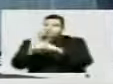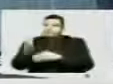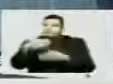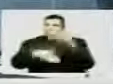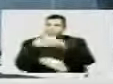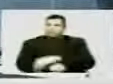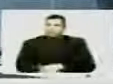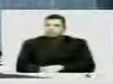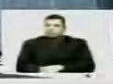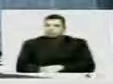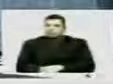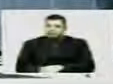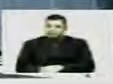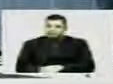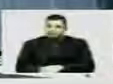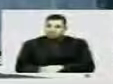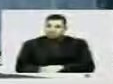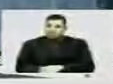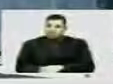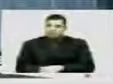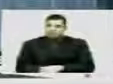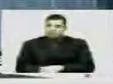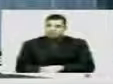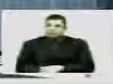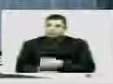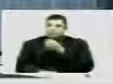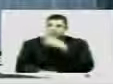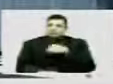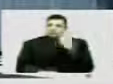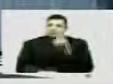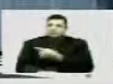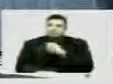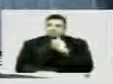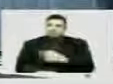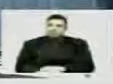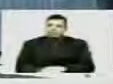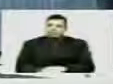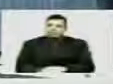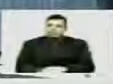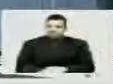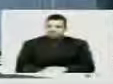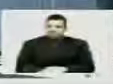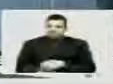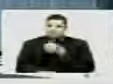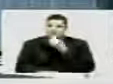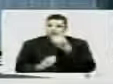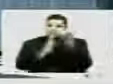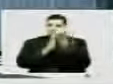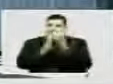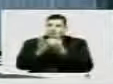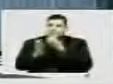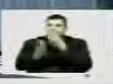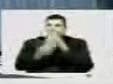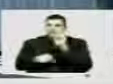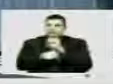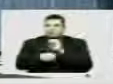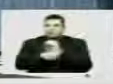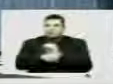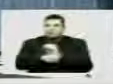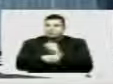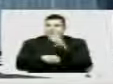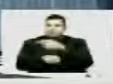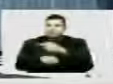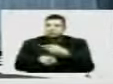uma arrecadação absolutamente irreal. Nós precisamos refletir sobre isso. Eu espero que